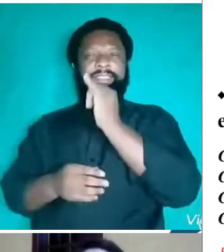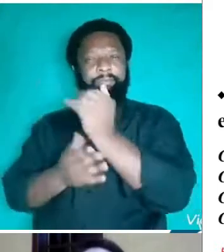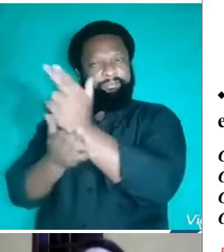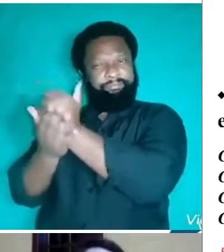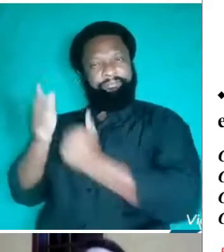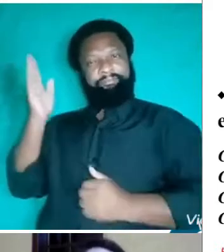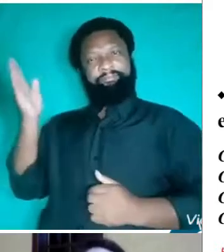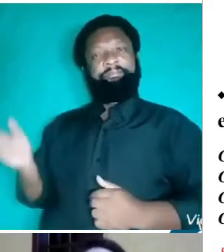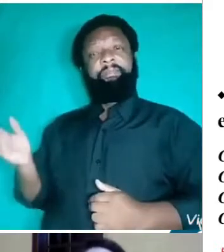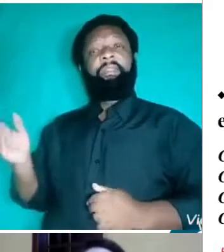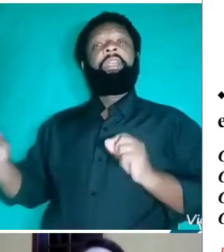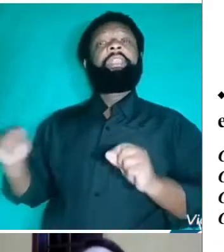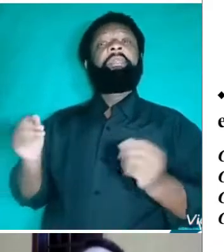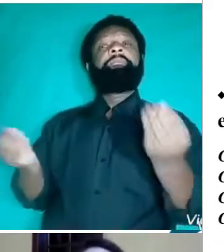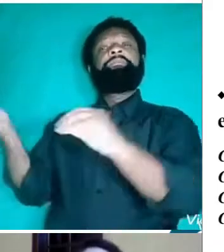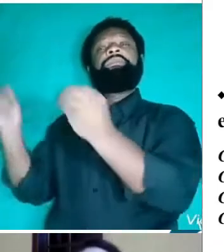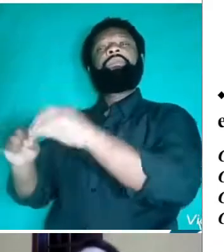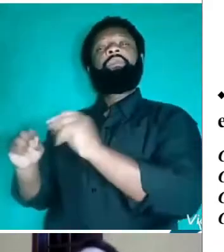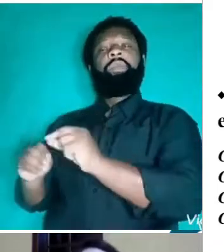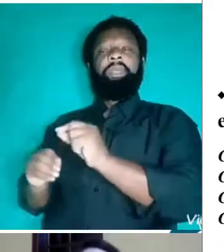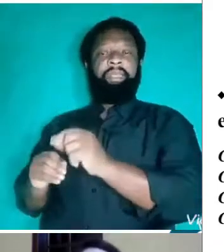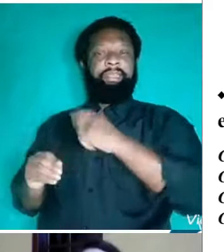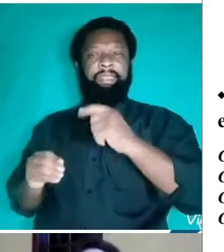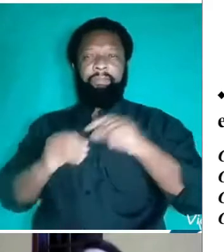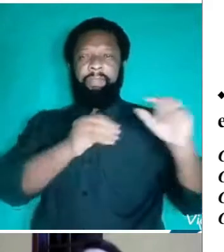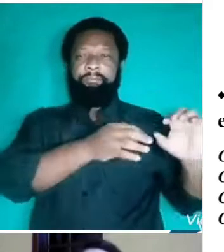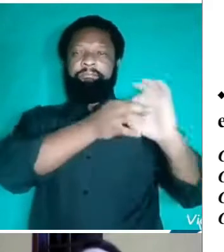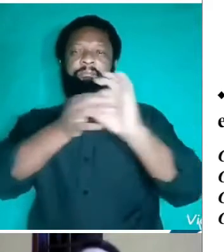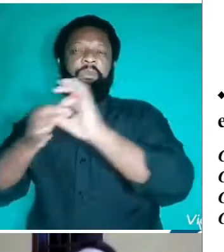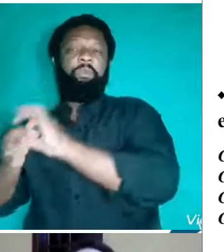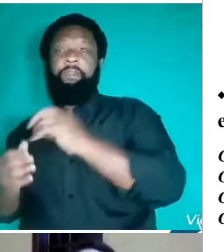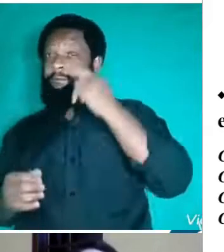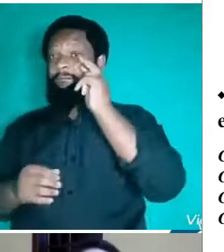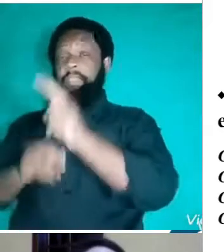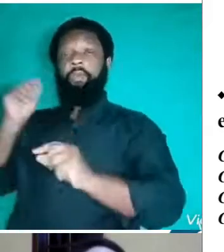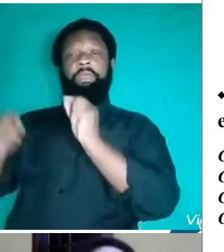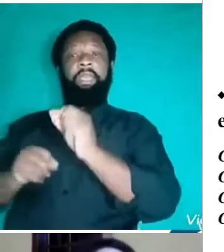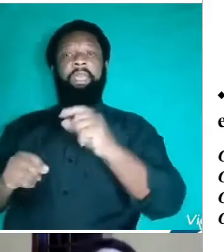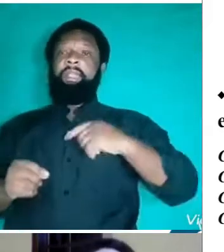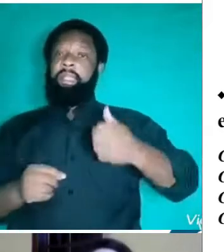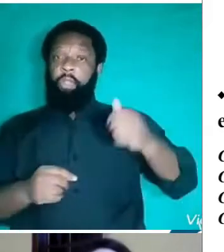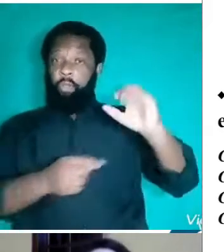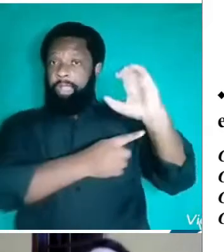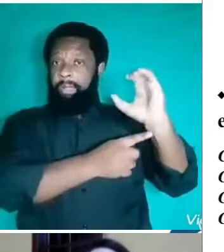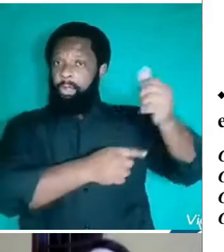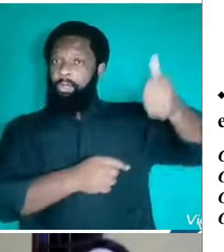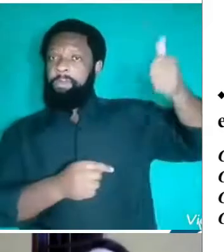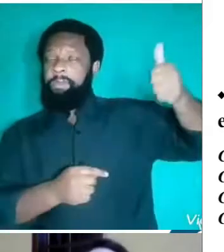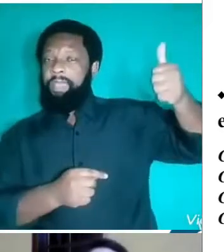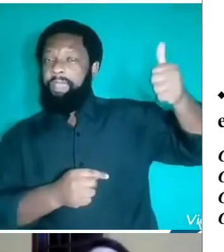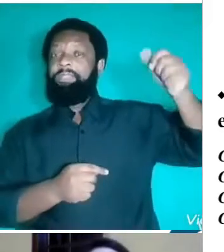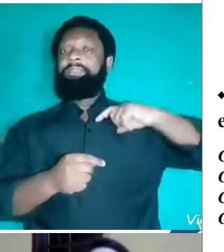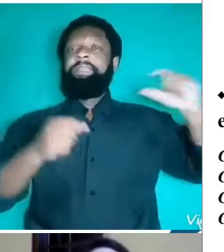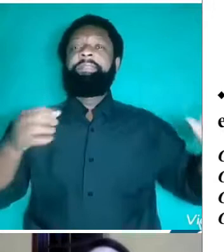no exemplo, né? Eu coloquei essa cadeia aí, vejam que esse primeiro carbono